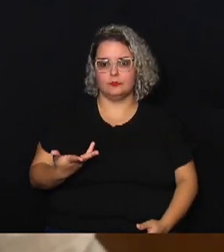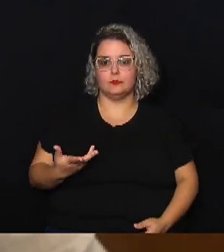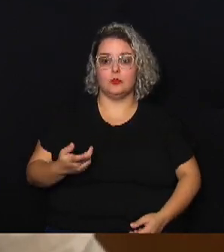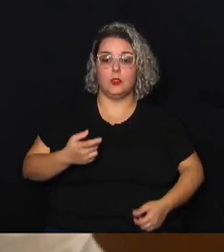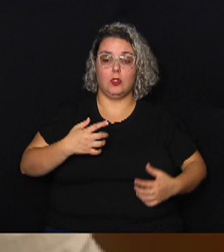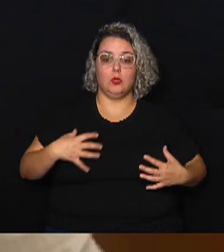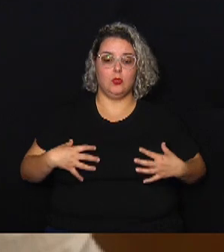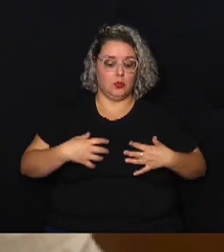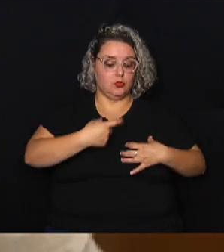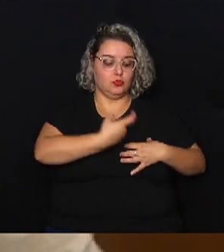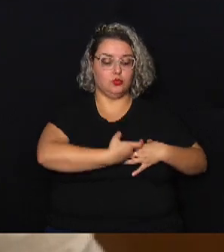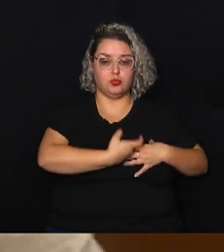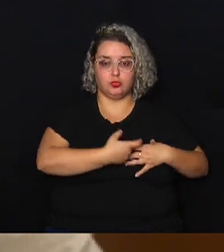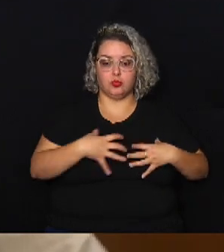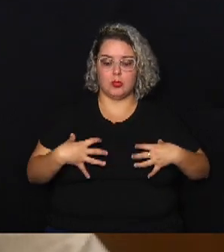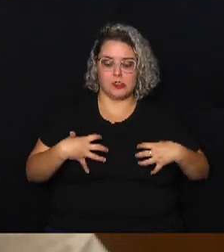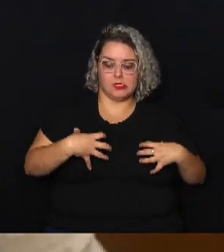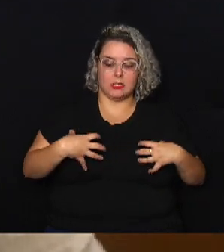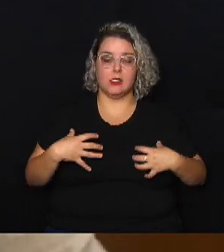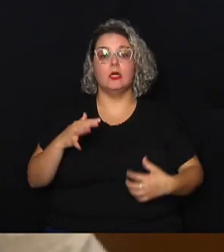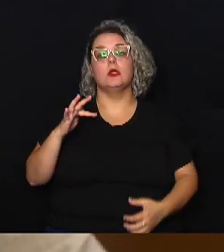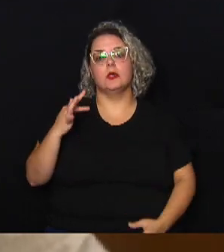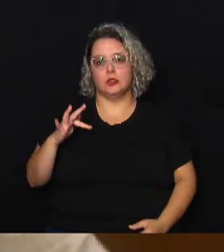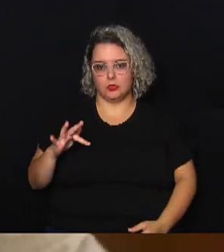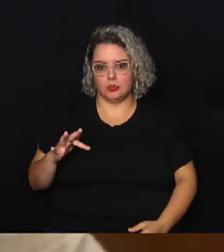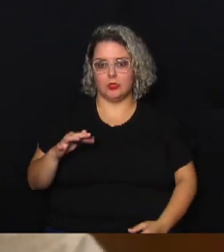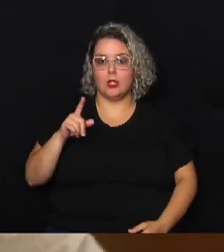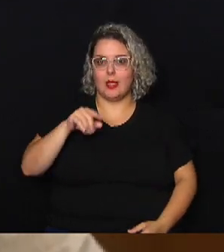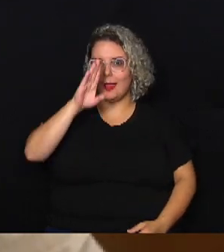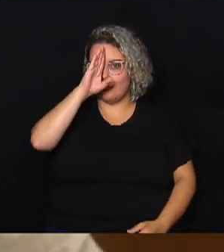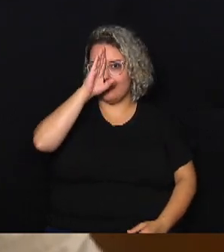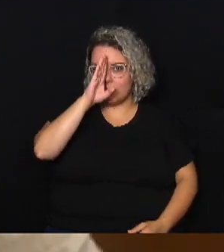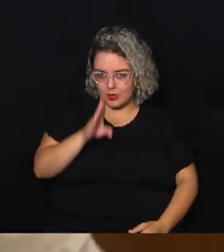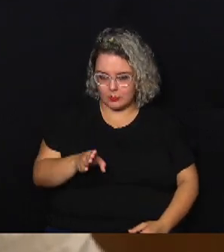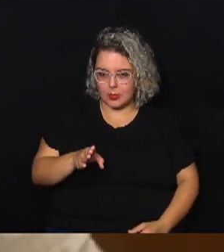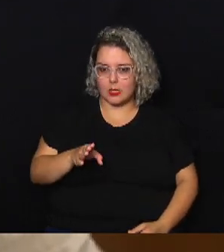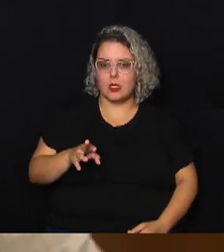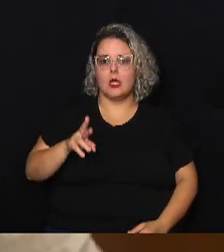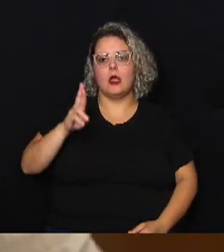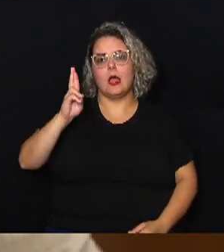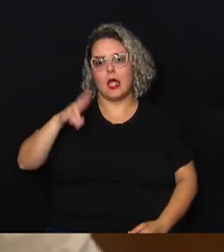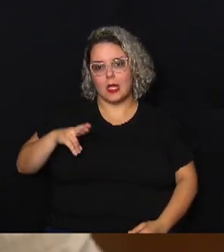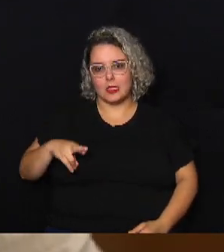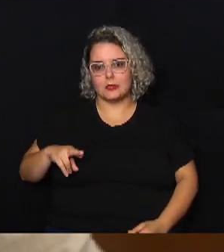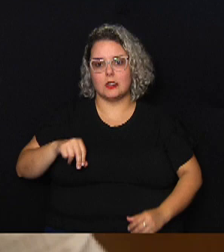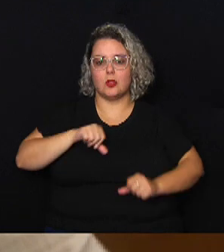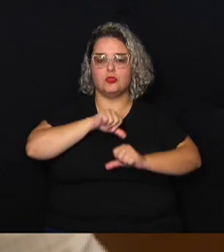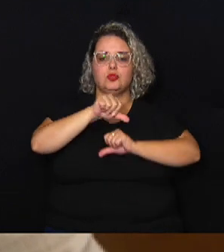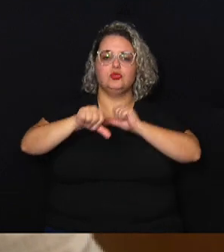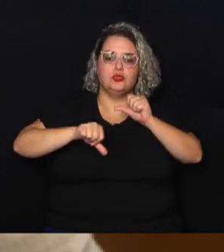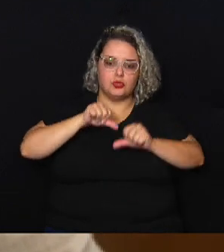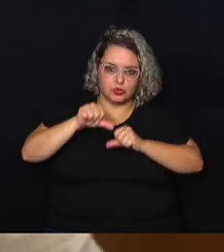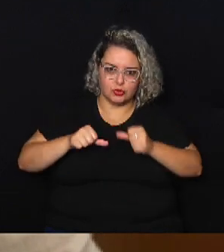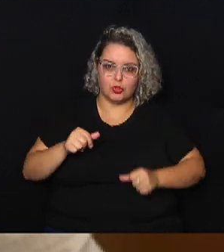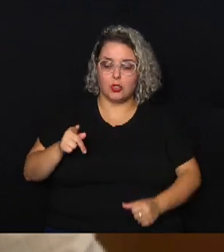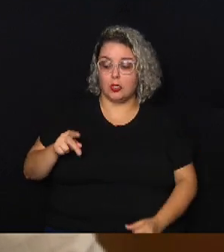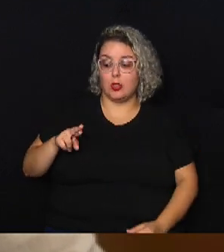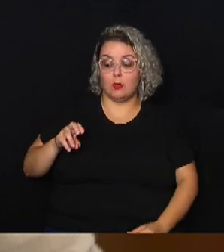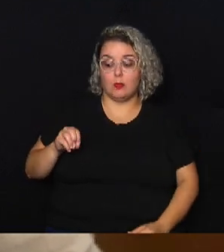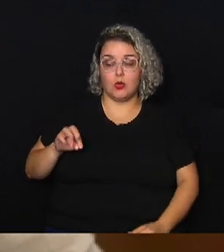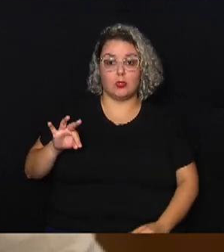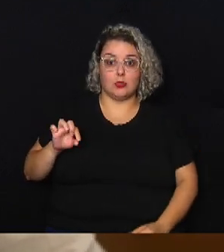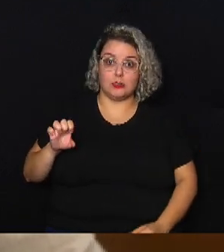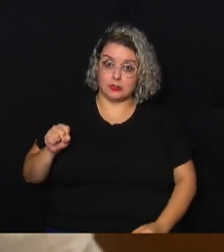Endurecimento, deformidade e dor. E isso é uma das principais causas de troca da prótese. E